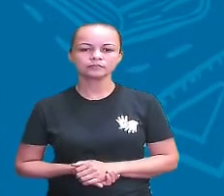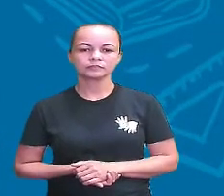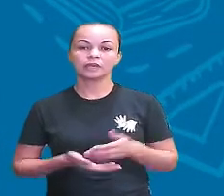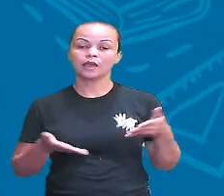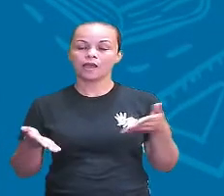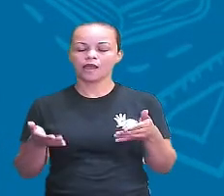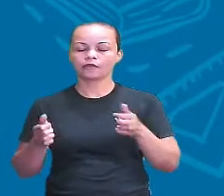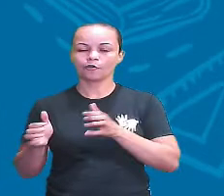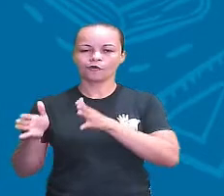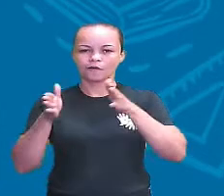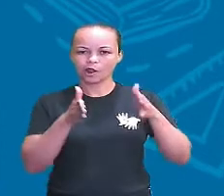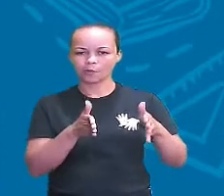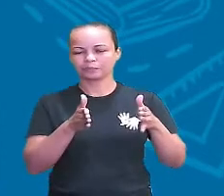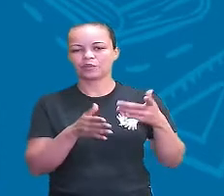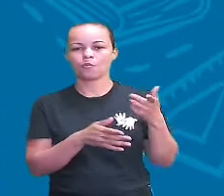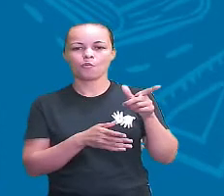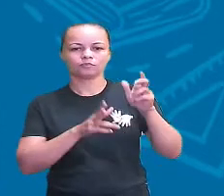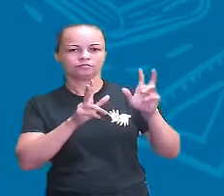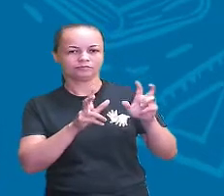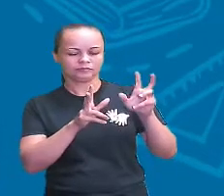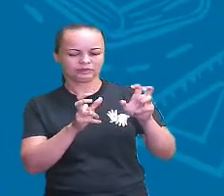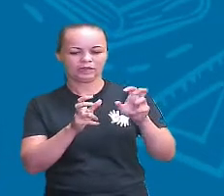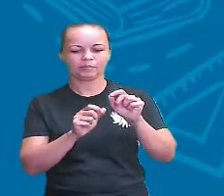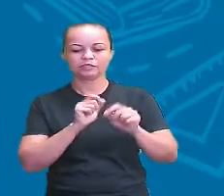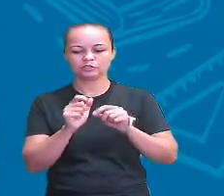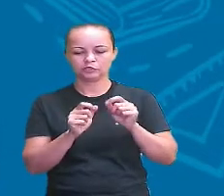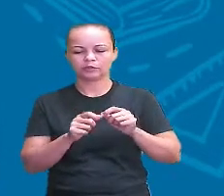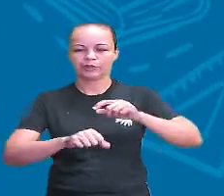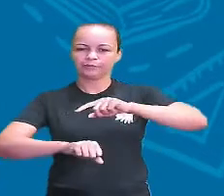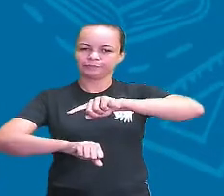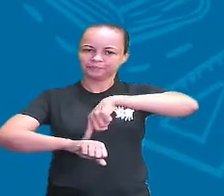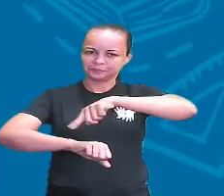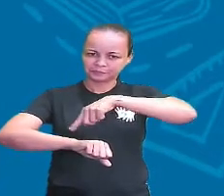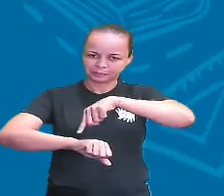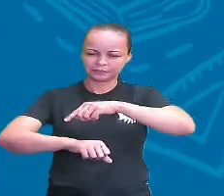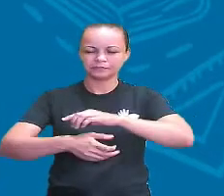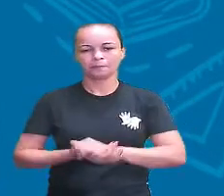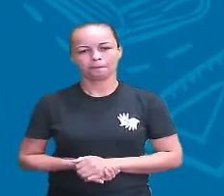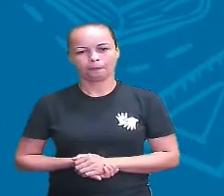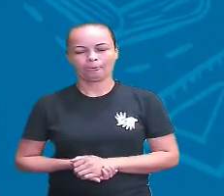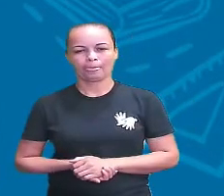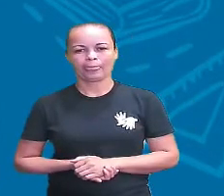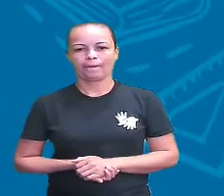é o quê? Clock, time, horas, tá? E a